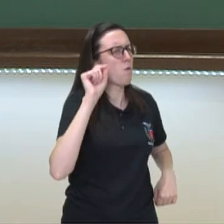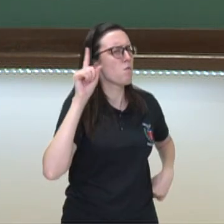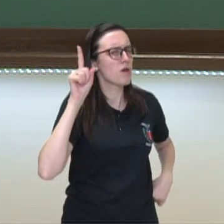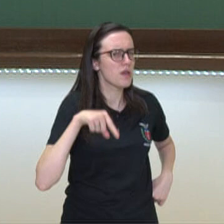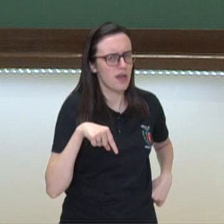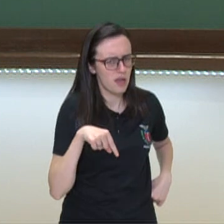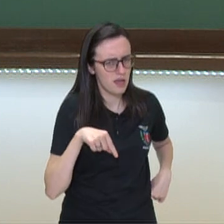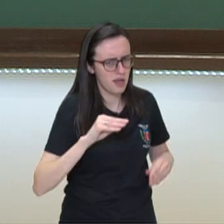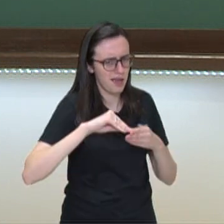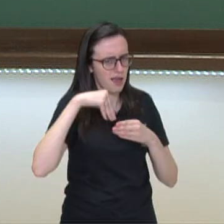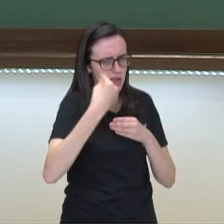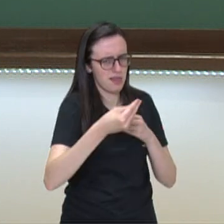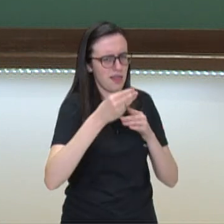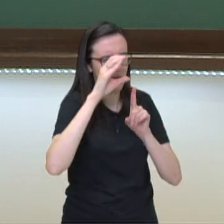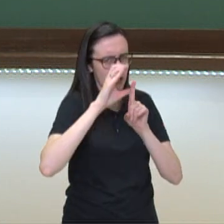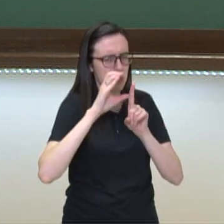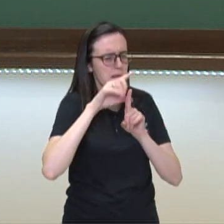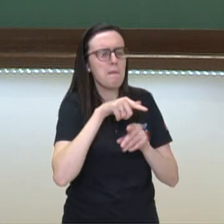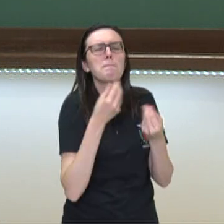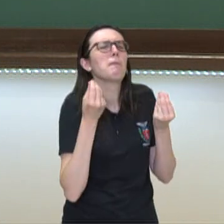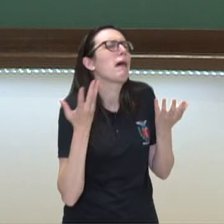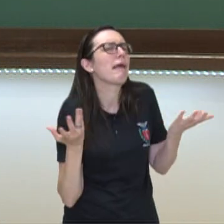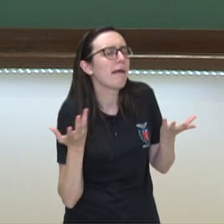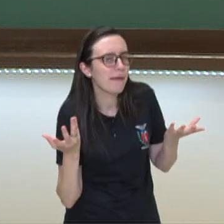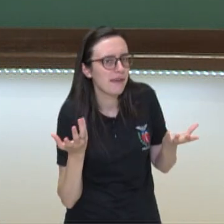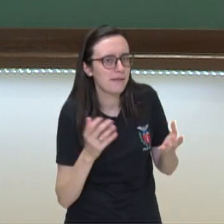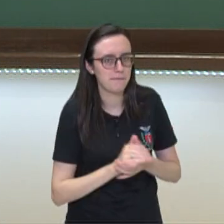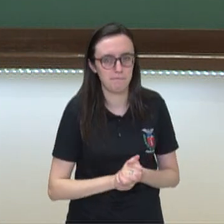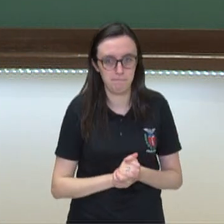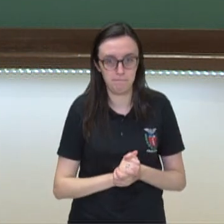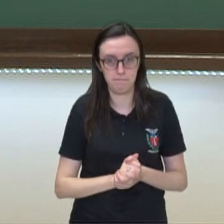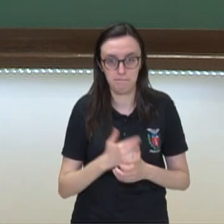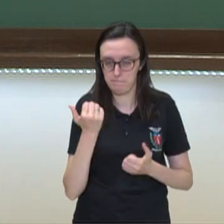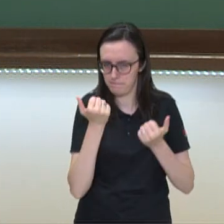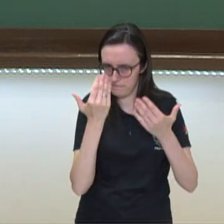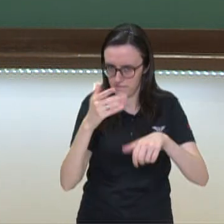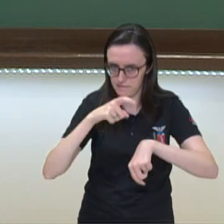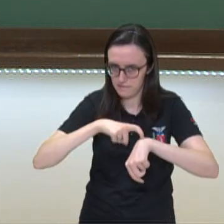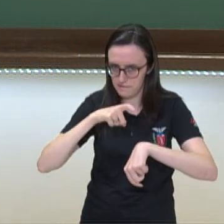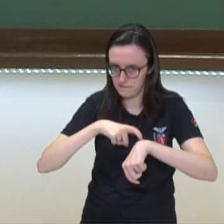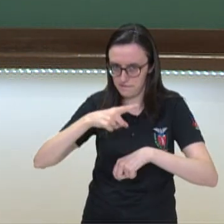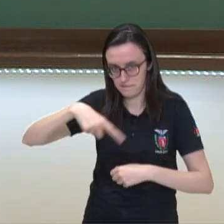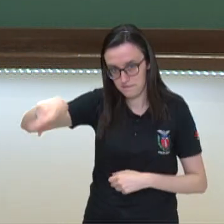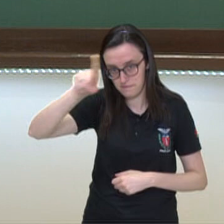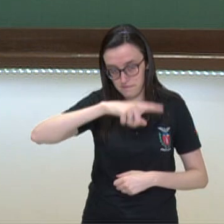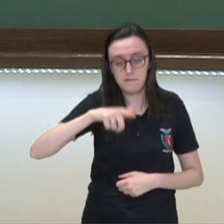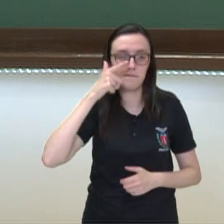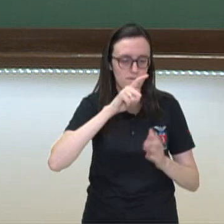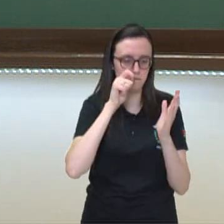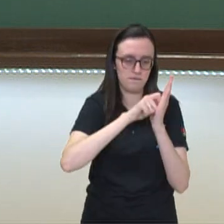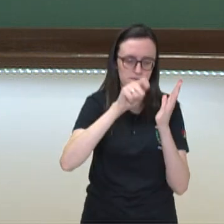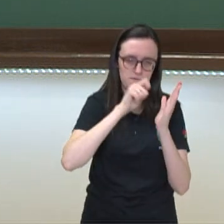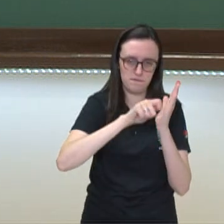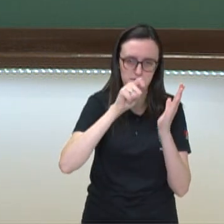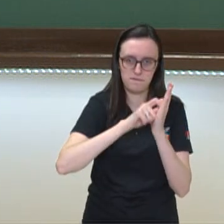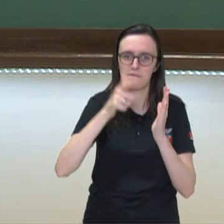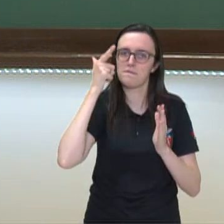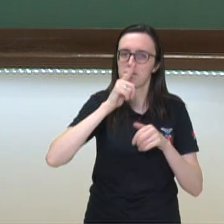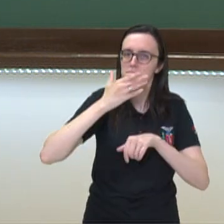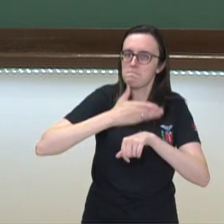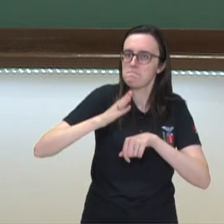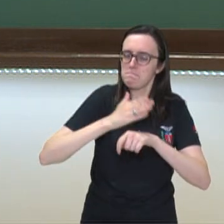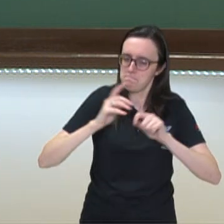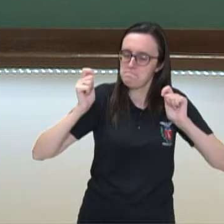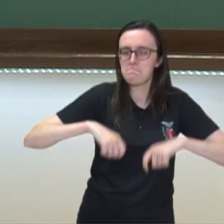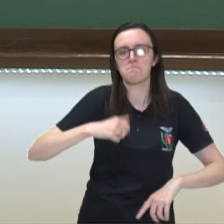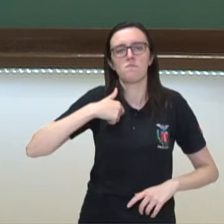os calendários e para que servem os calendários. Vamos dar um tempo para vocês escreverem, exercitarem a sua